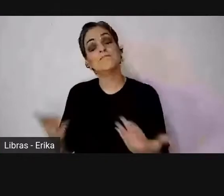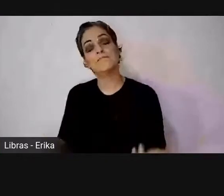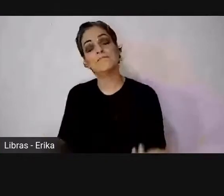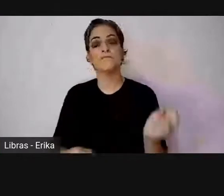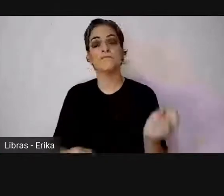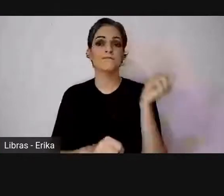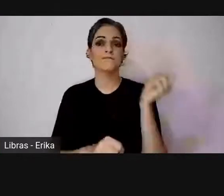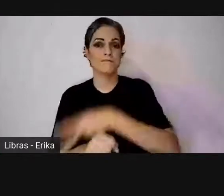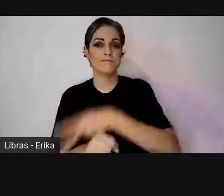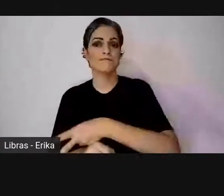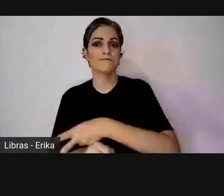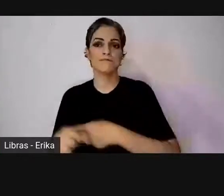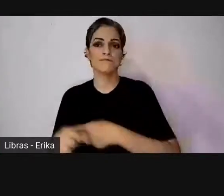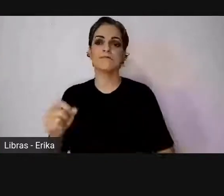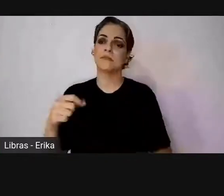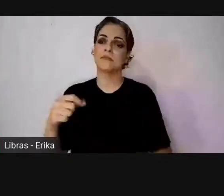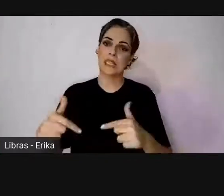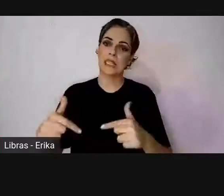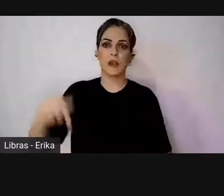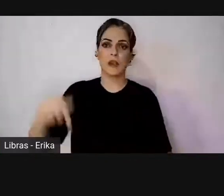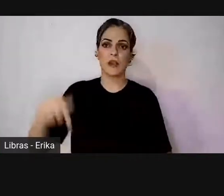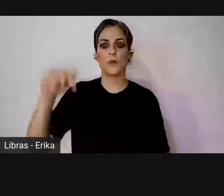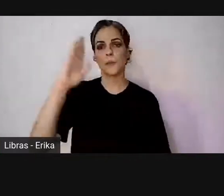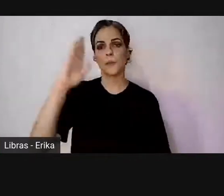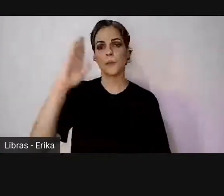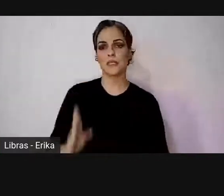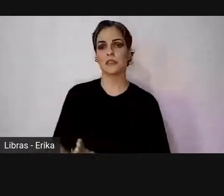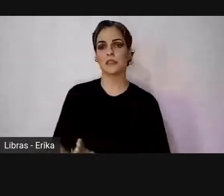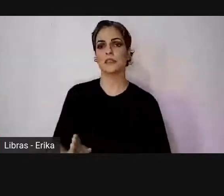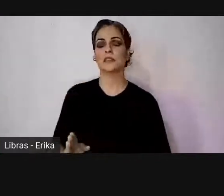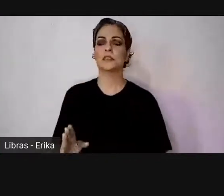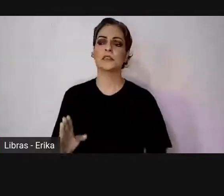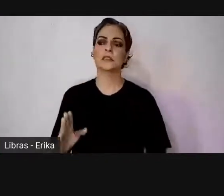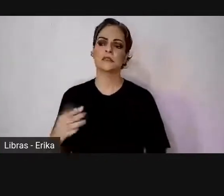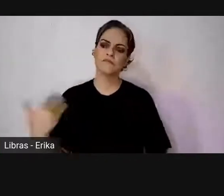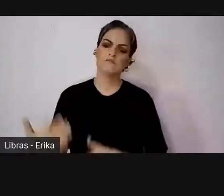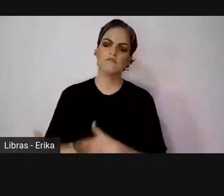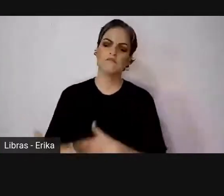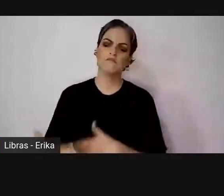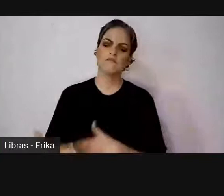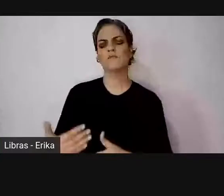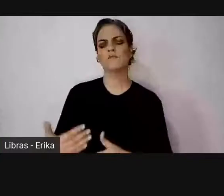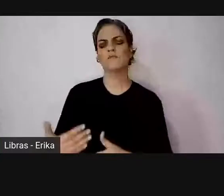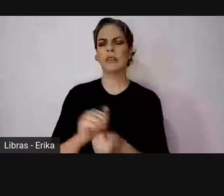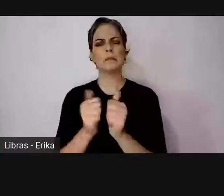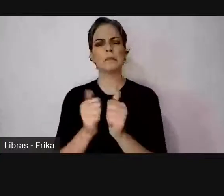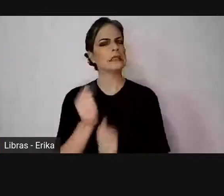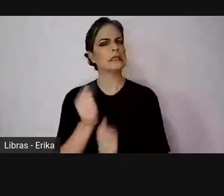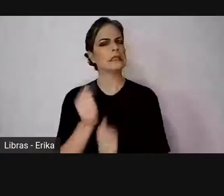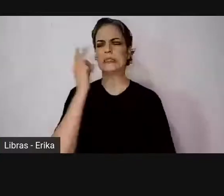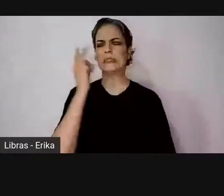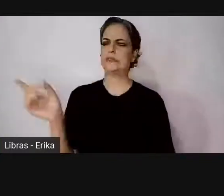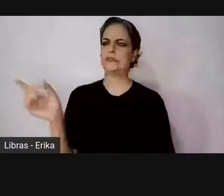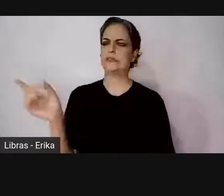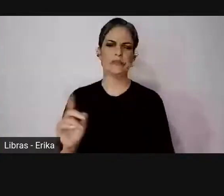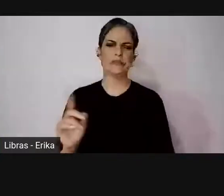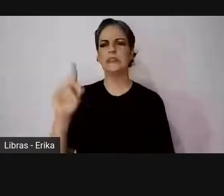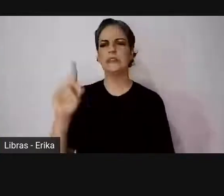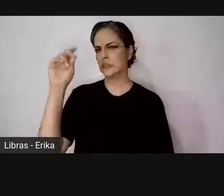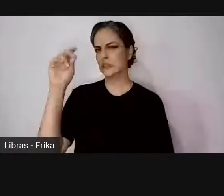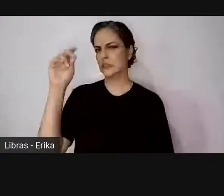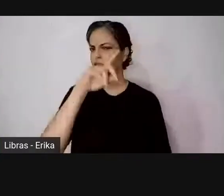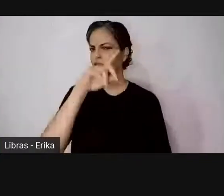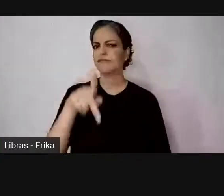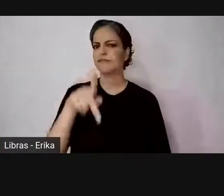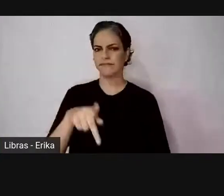comecei a trabalhar no Brasil, e foi, enfim, um processo de adaptação que não foi fácil, foi muito difícil, porque era a primeira